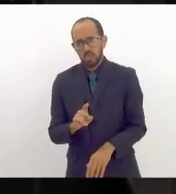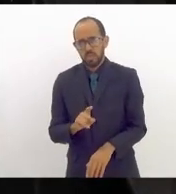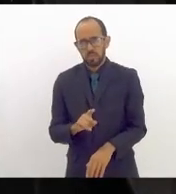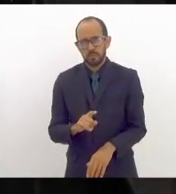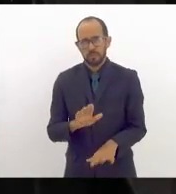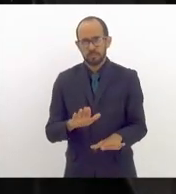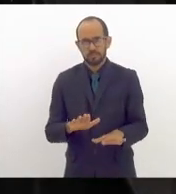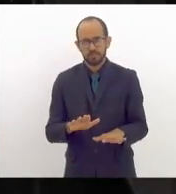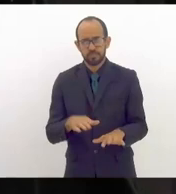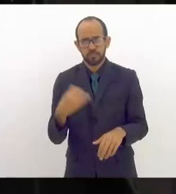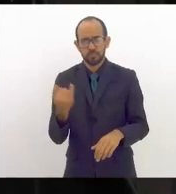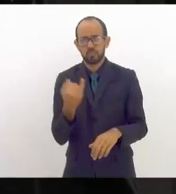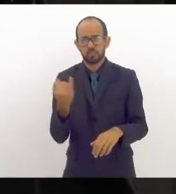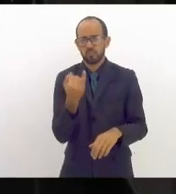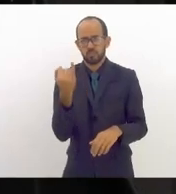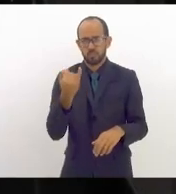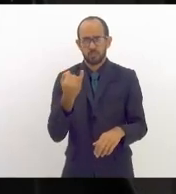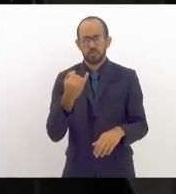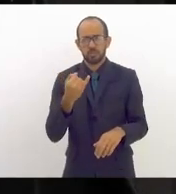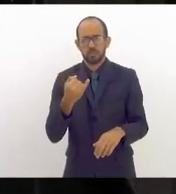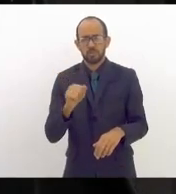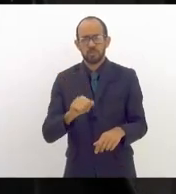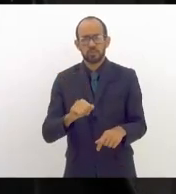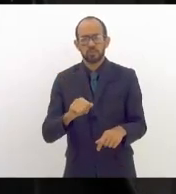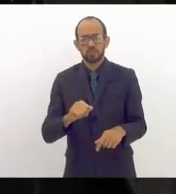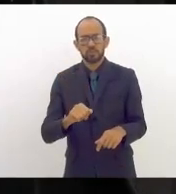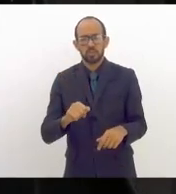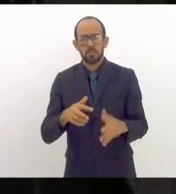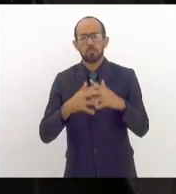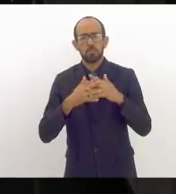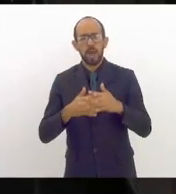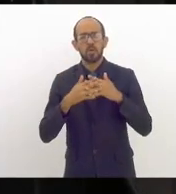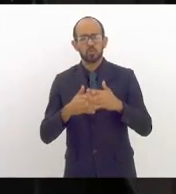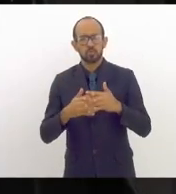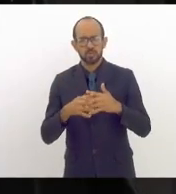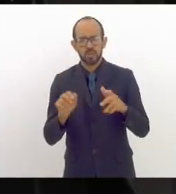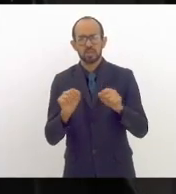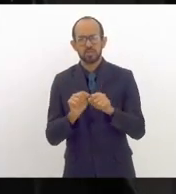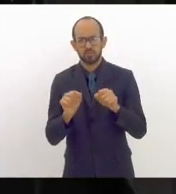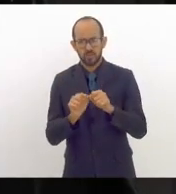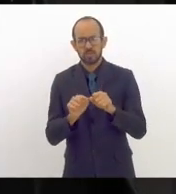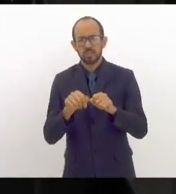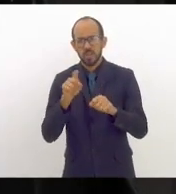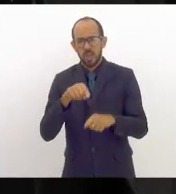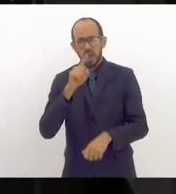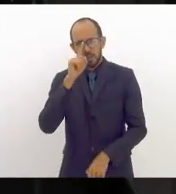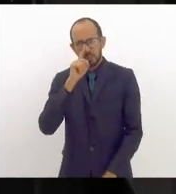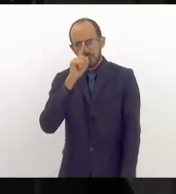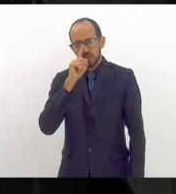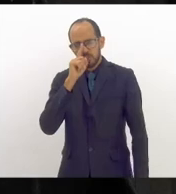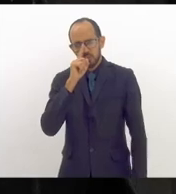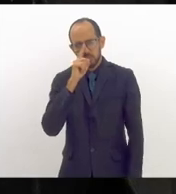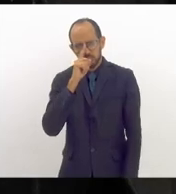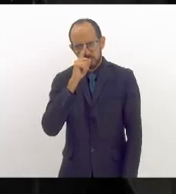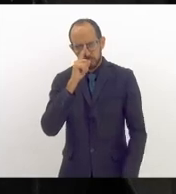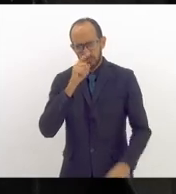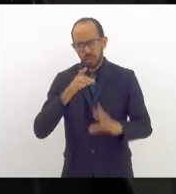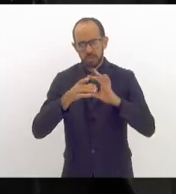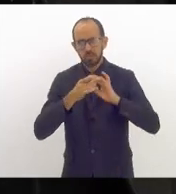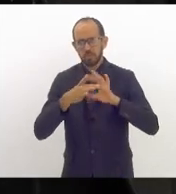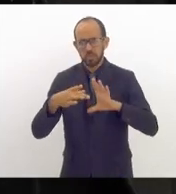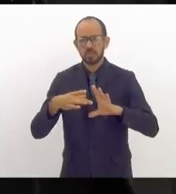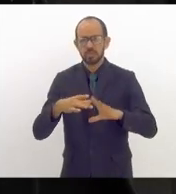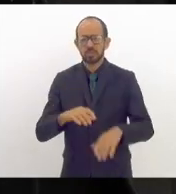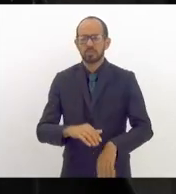o que importa é que o questionamento que tentam legitimar é um questionamento perigoso para democracia por